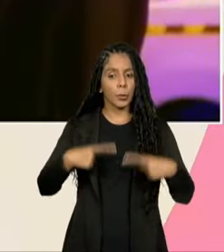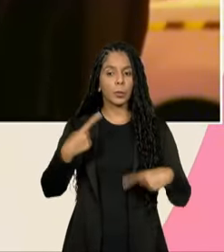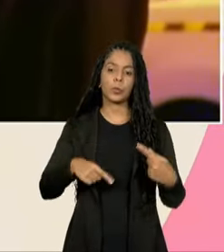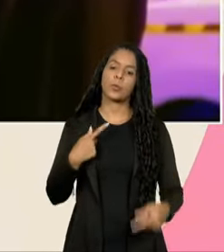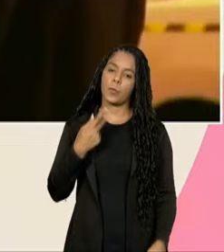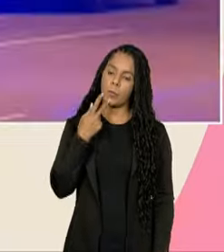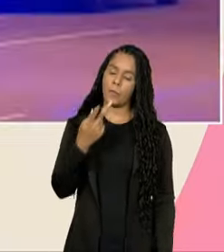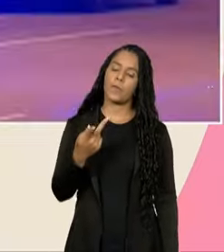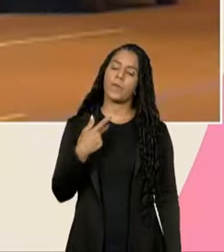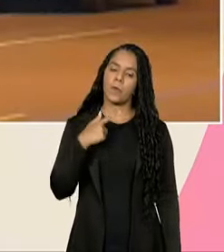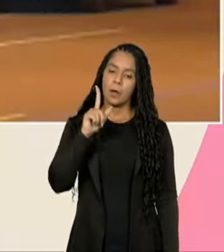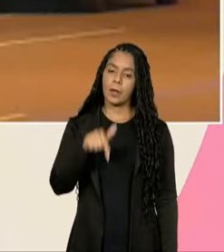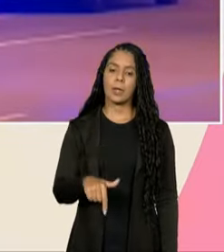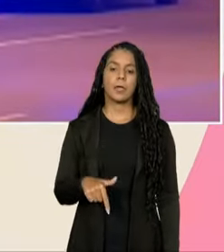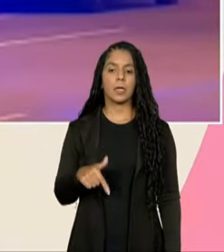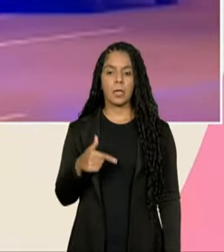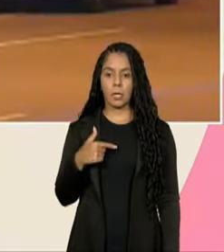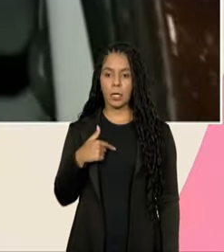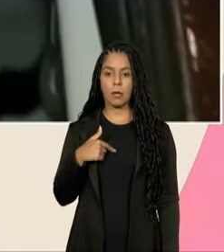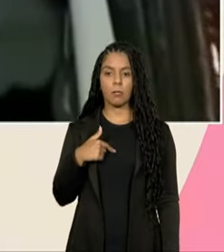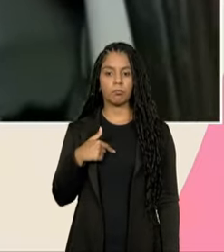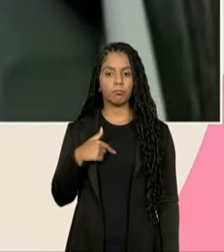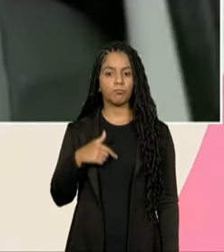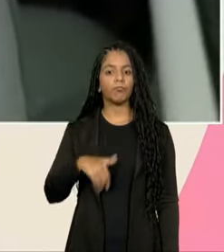dizer que é o maior,